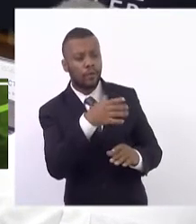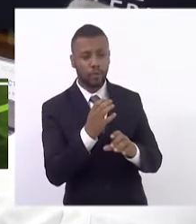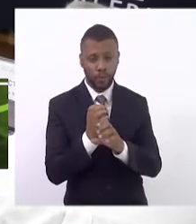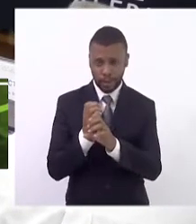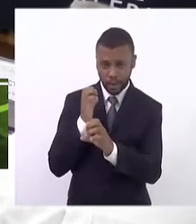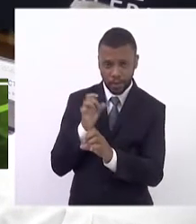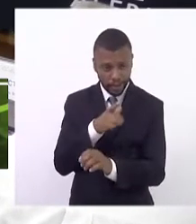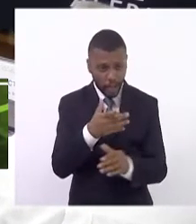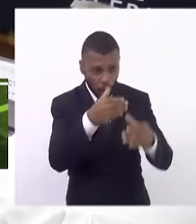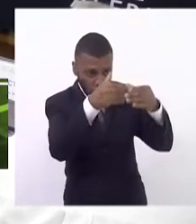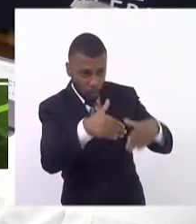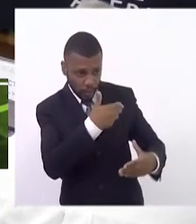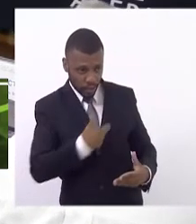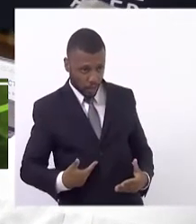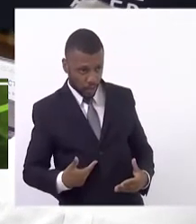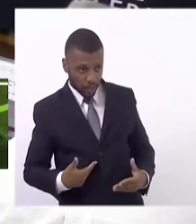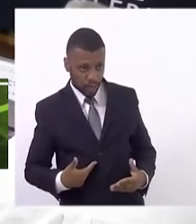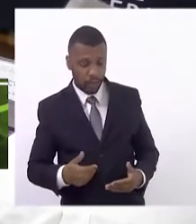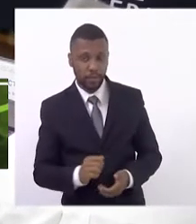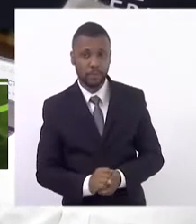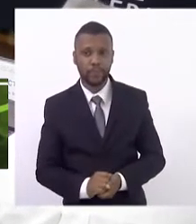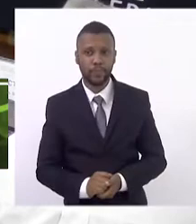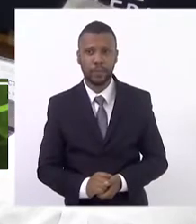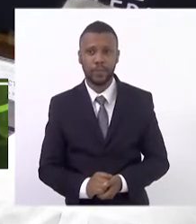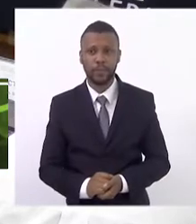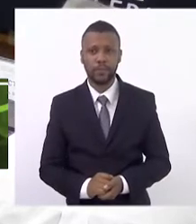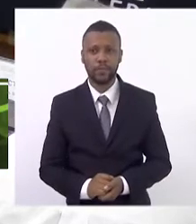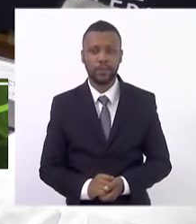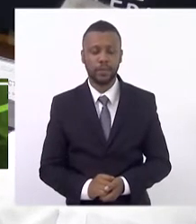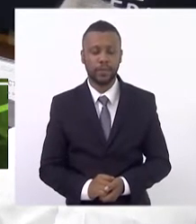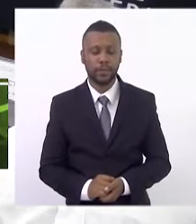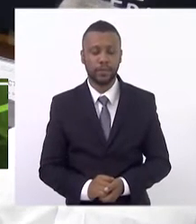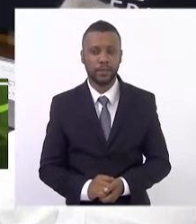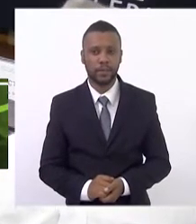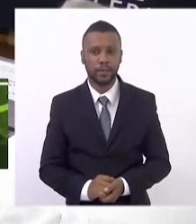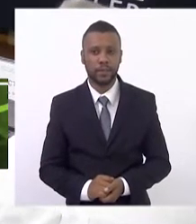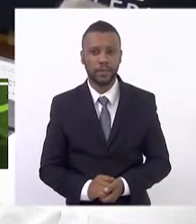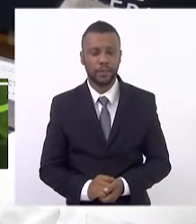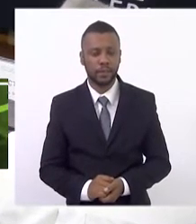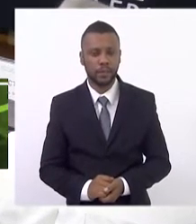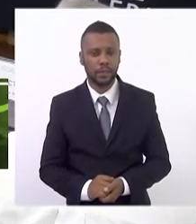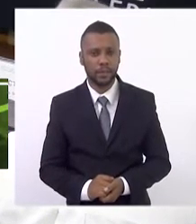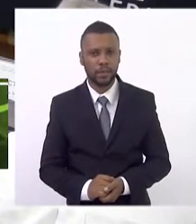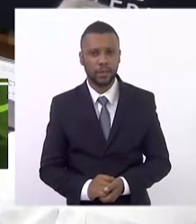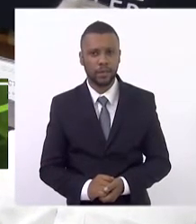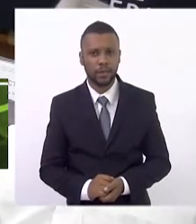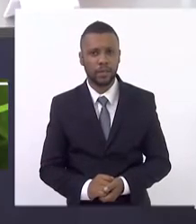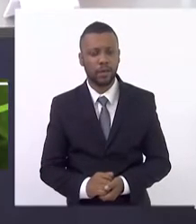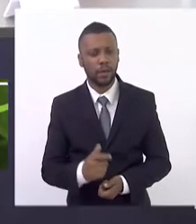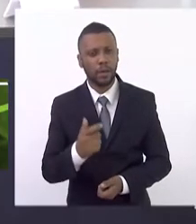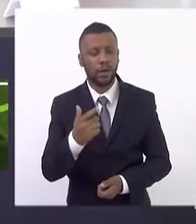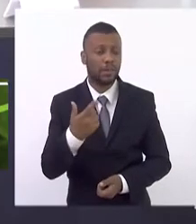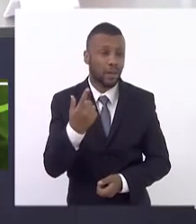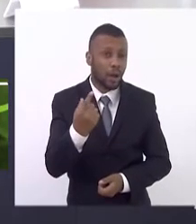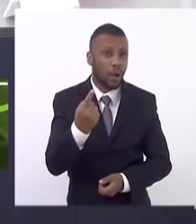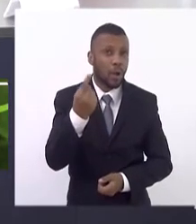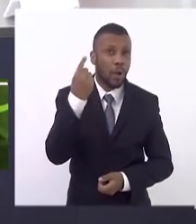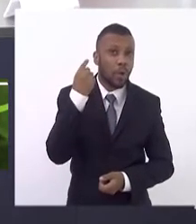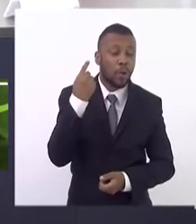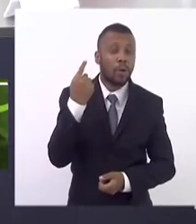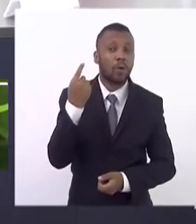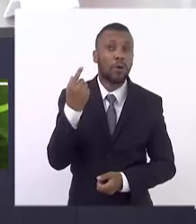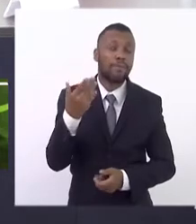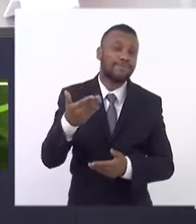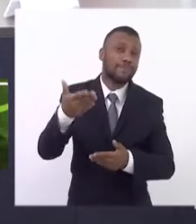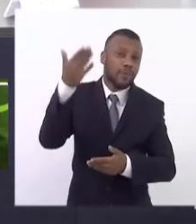concursado do Estado? Também não. Fui da SEDAI 38 anos. Agora estou como extraquadro aqui. Fui do verbo não é mais, né?